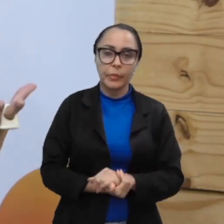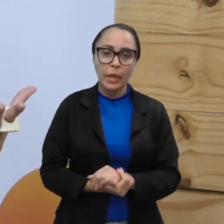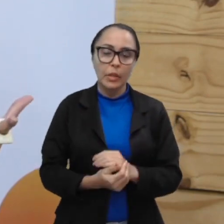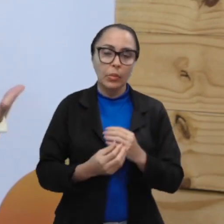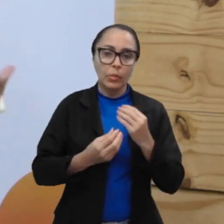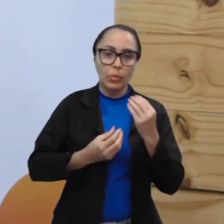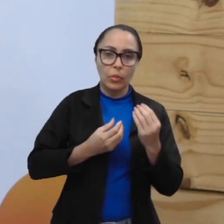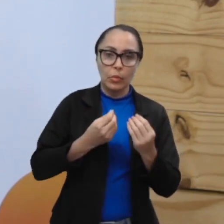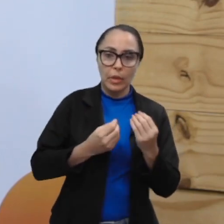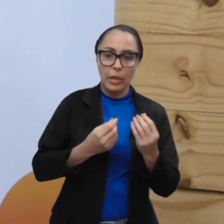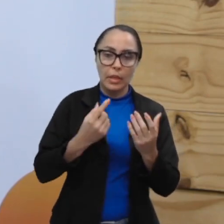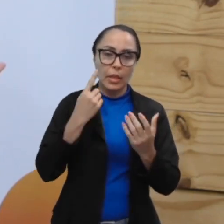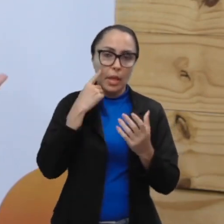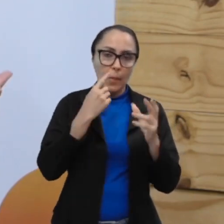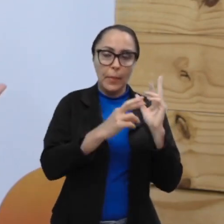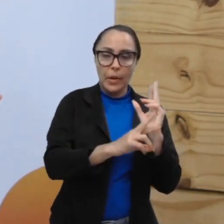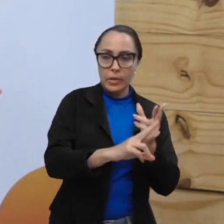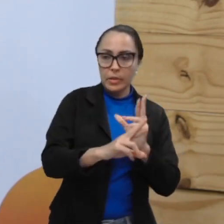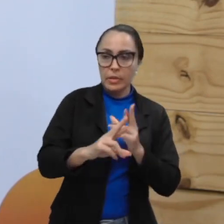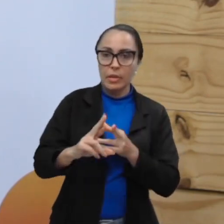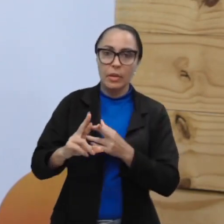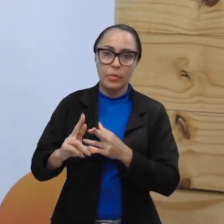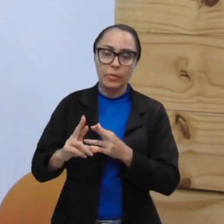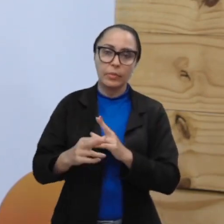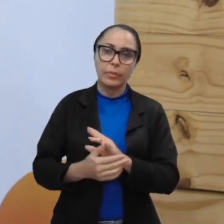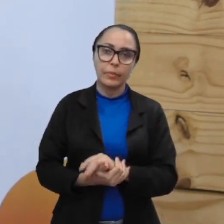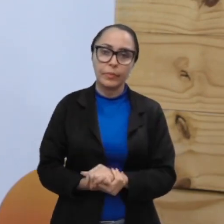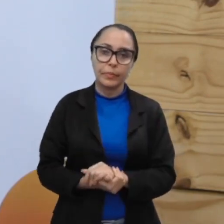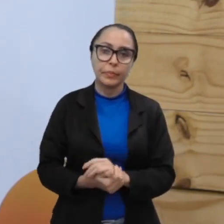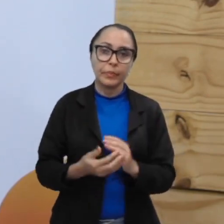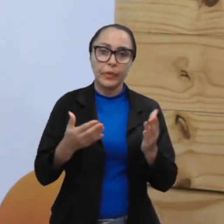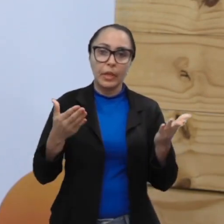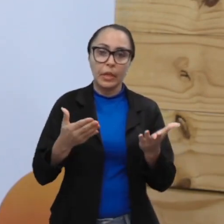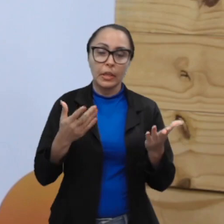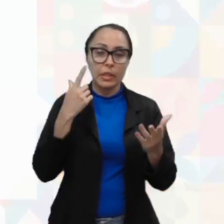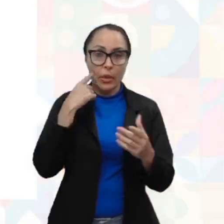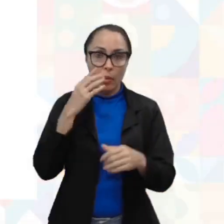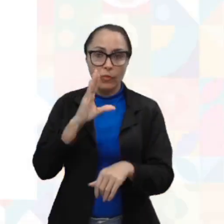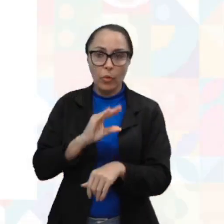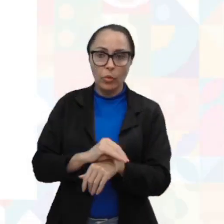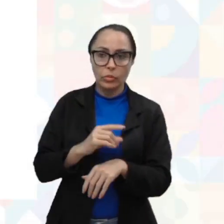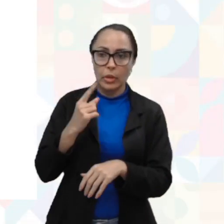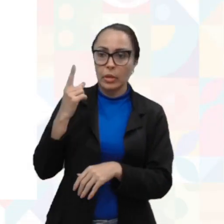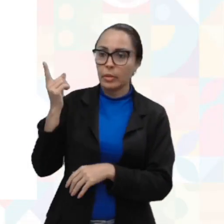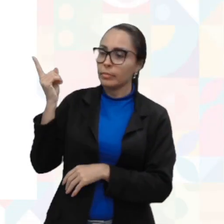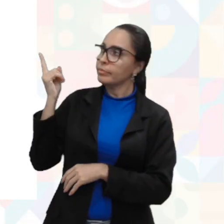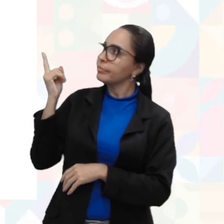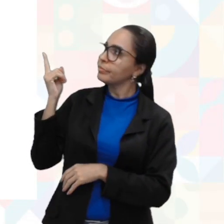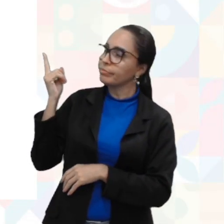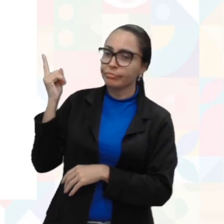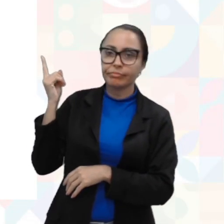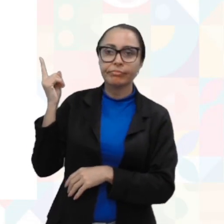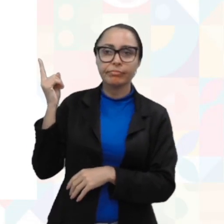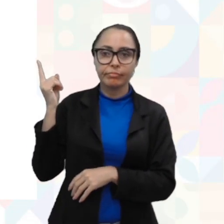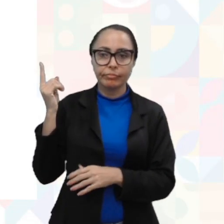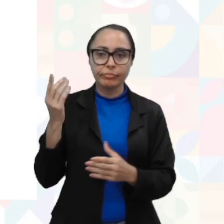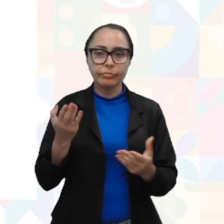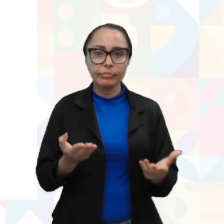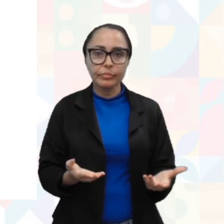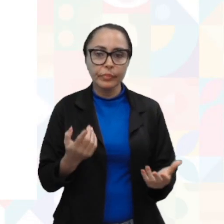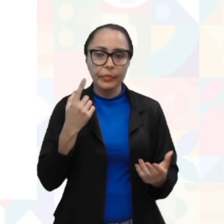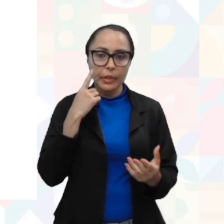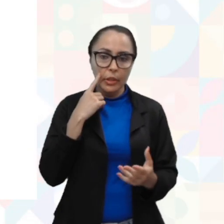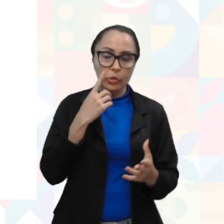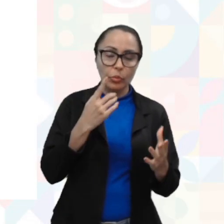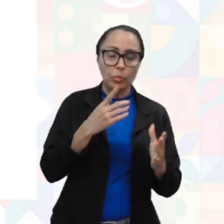forma dele deveria representar essa função. Aqui tem uma foto dele, né, de Louis Sullivan, e de das obras